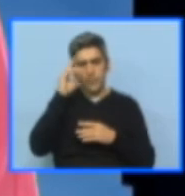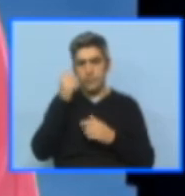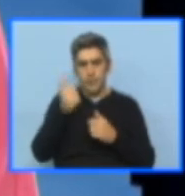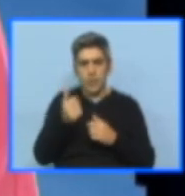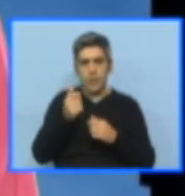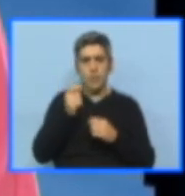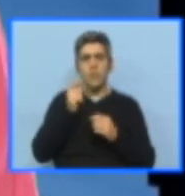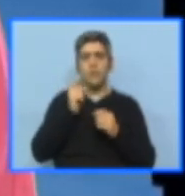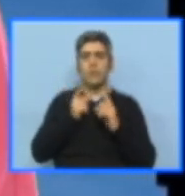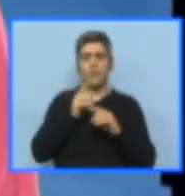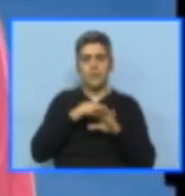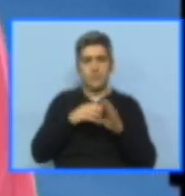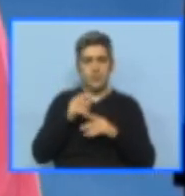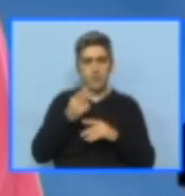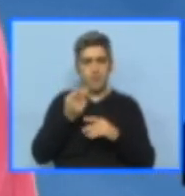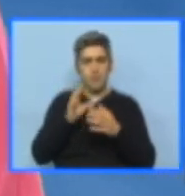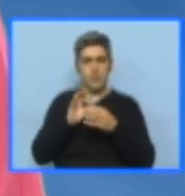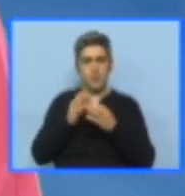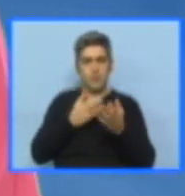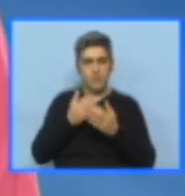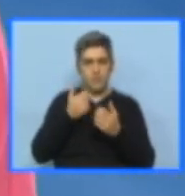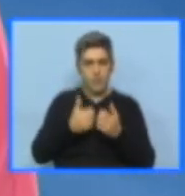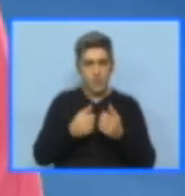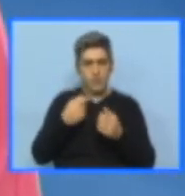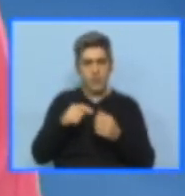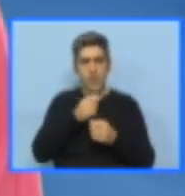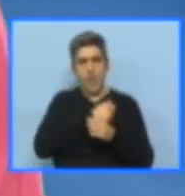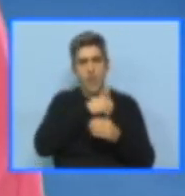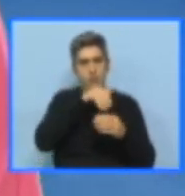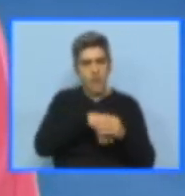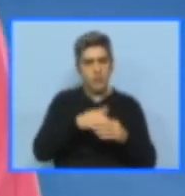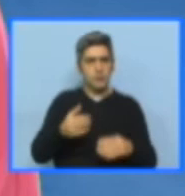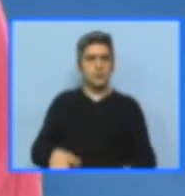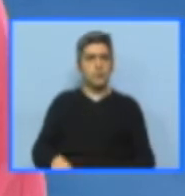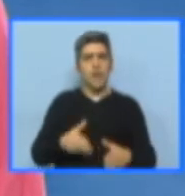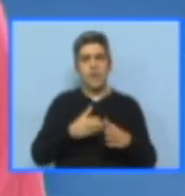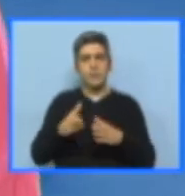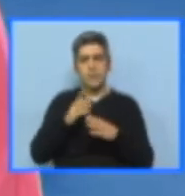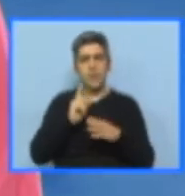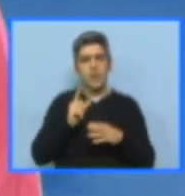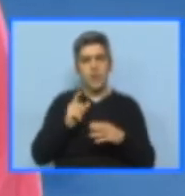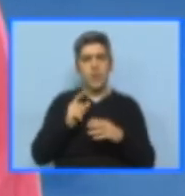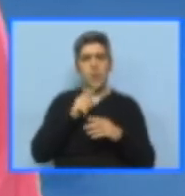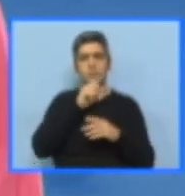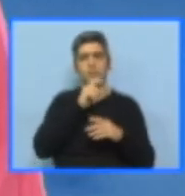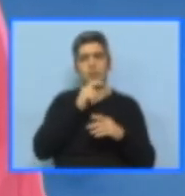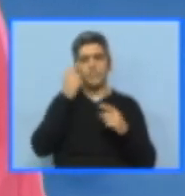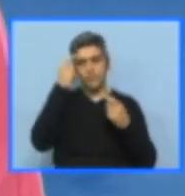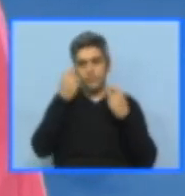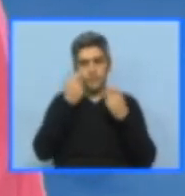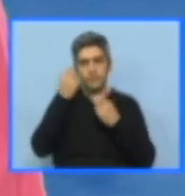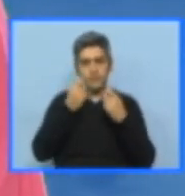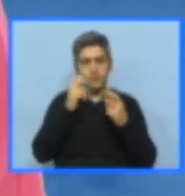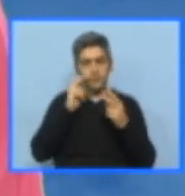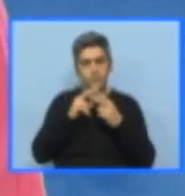bem o que fazer com as relações menos boas que têm lá em casa. Portanto, o caminho acaba por ser esta oportunidade